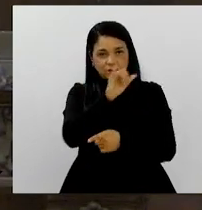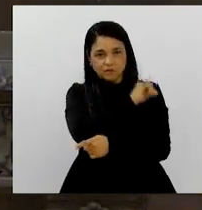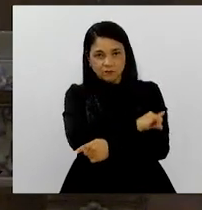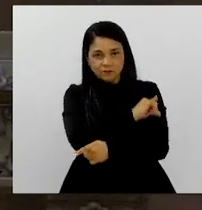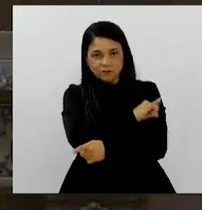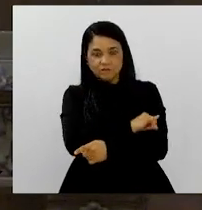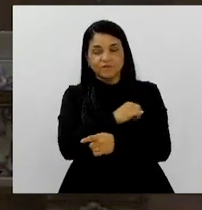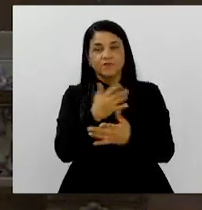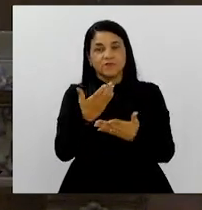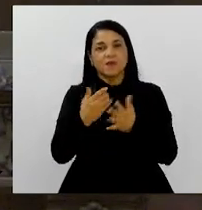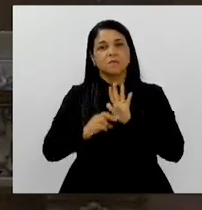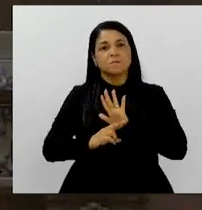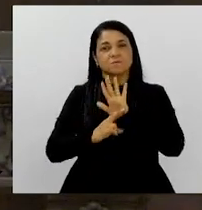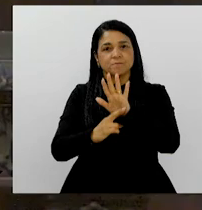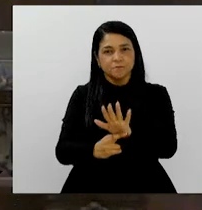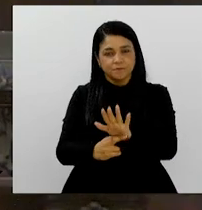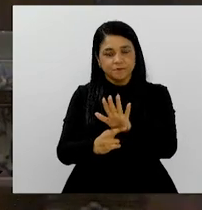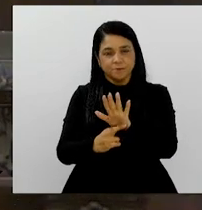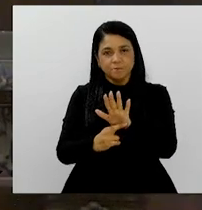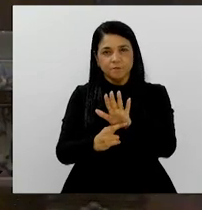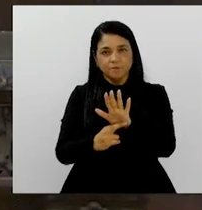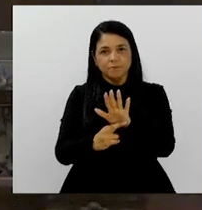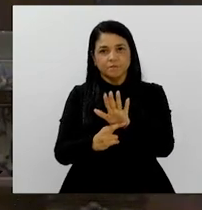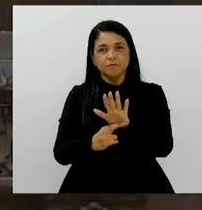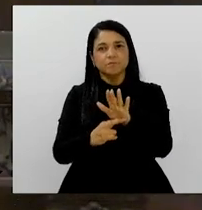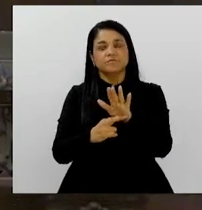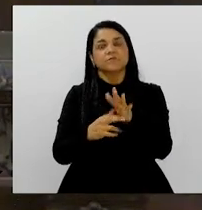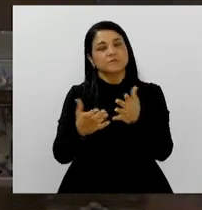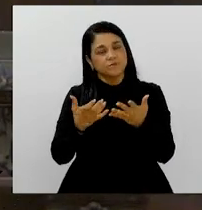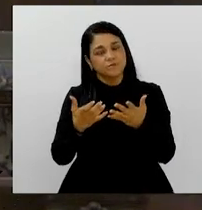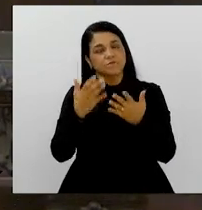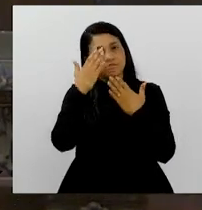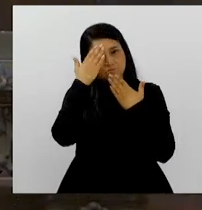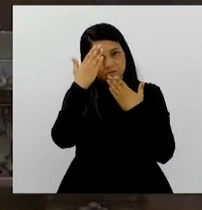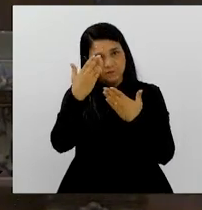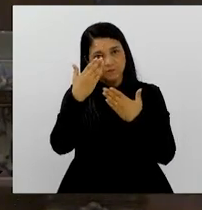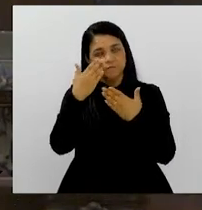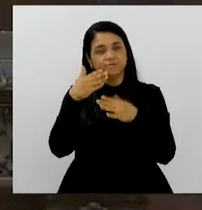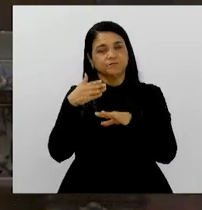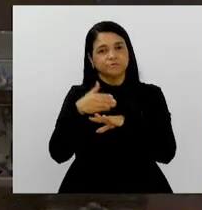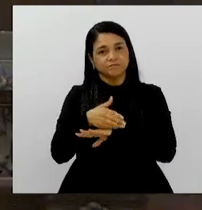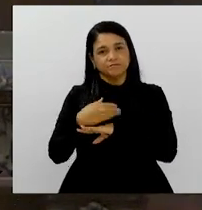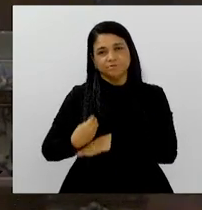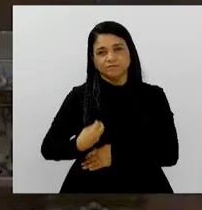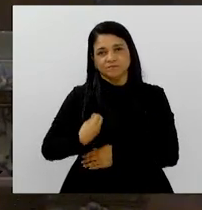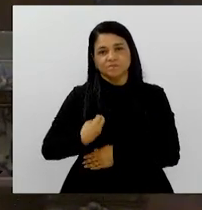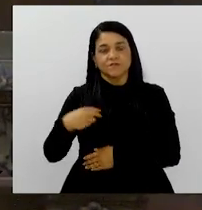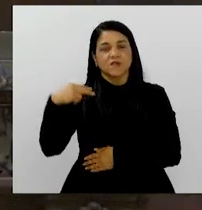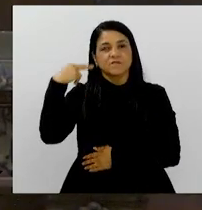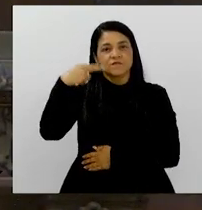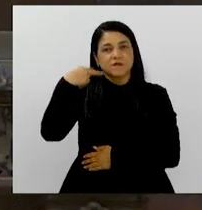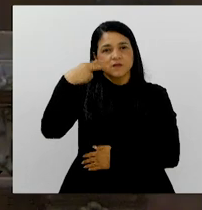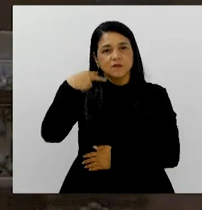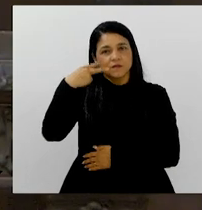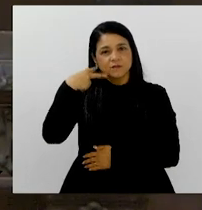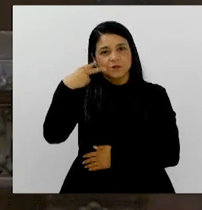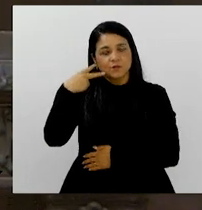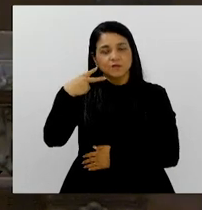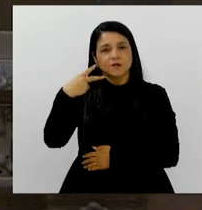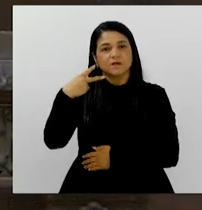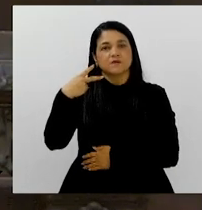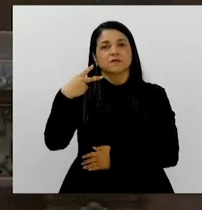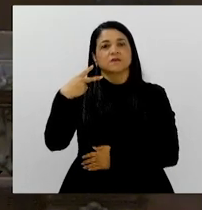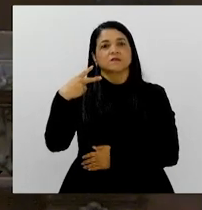aqui apresentar e agradecer a presença, né, da vereadora reeleita da cidade de